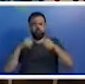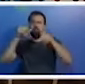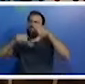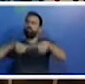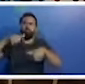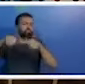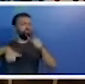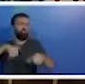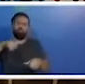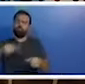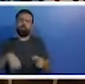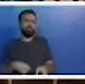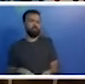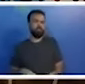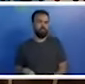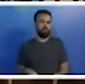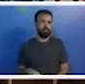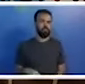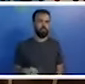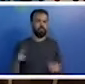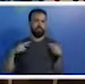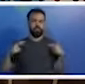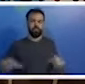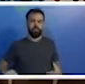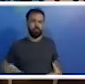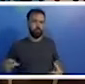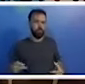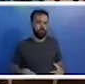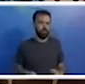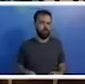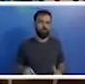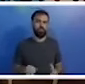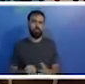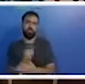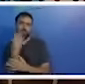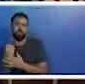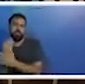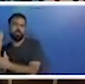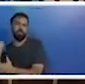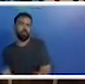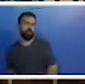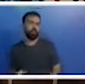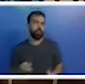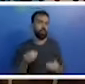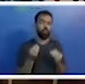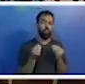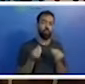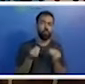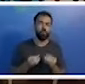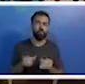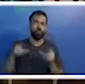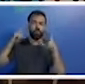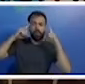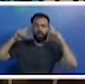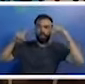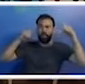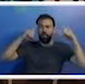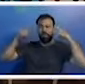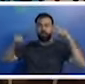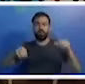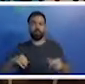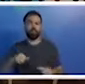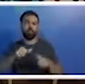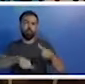suas mudanças as suas transformações e as suas invenções como as invenções modificaram um mundo em que o ser humano vive